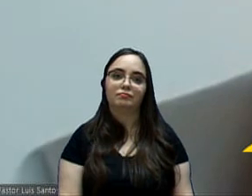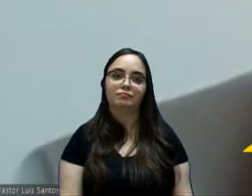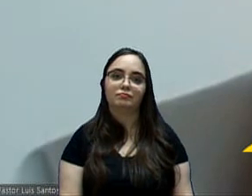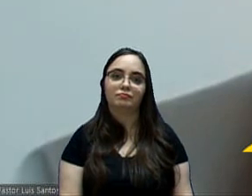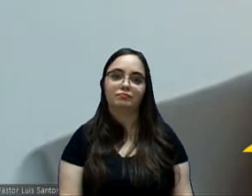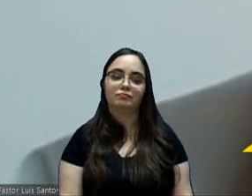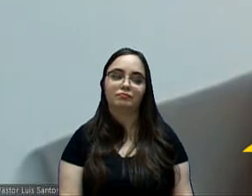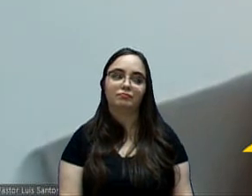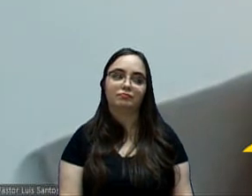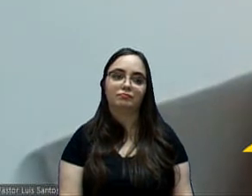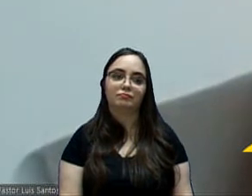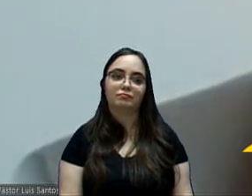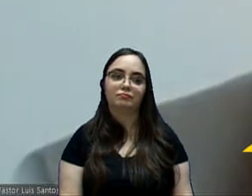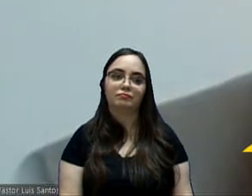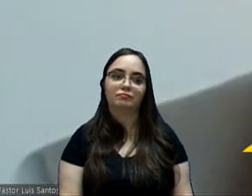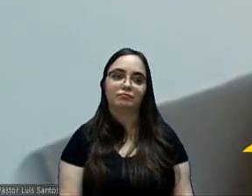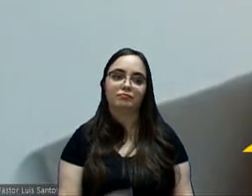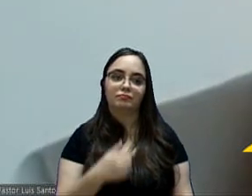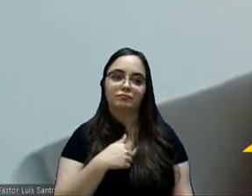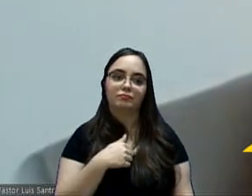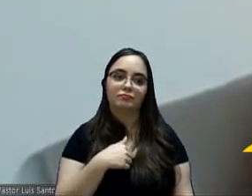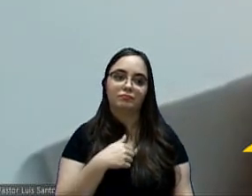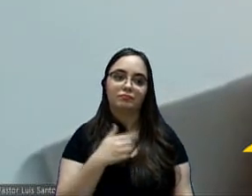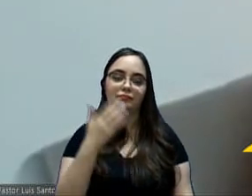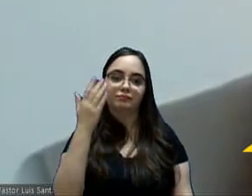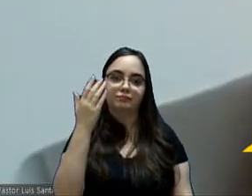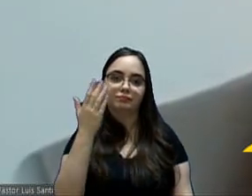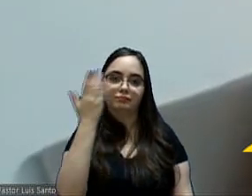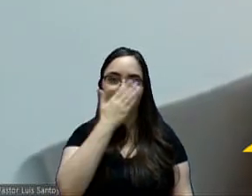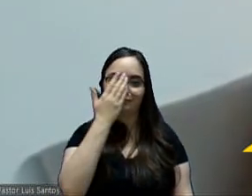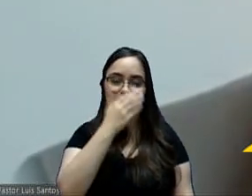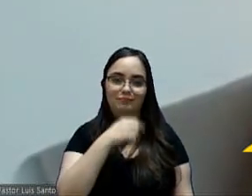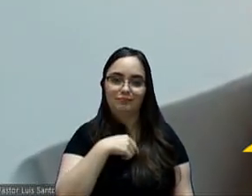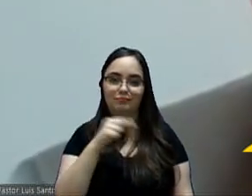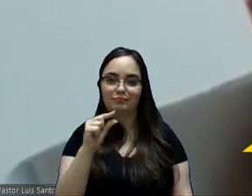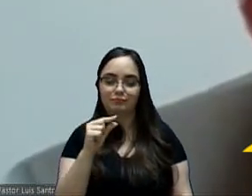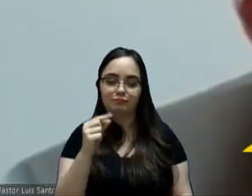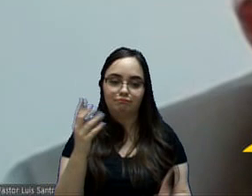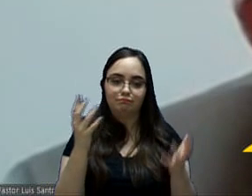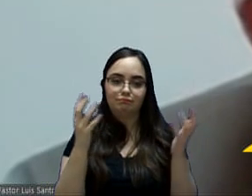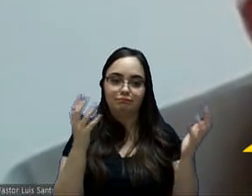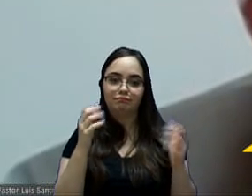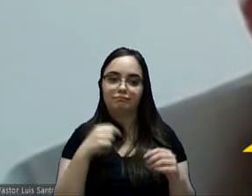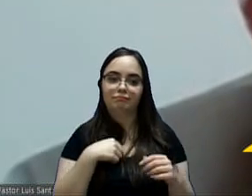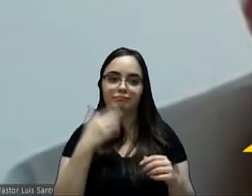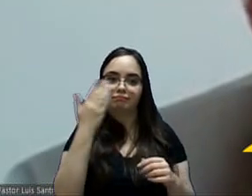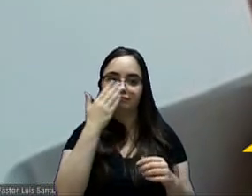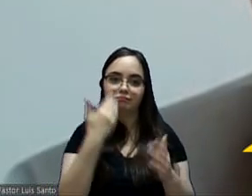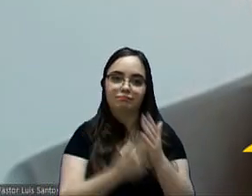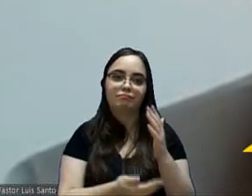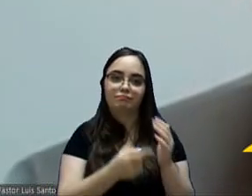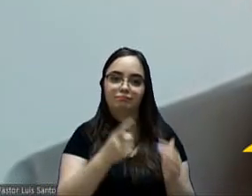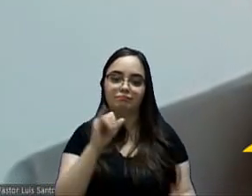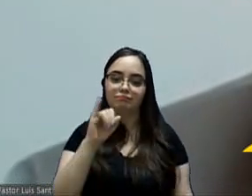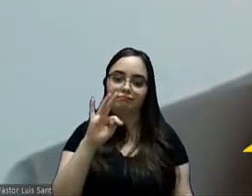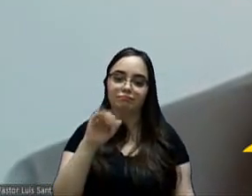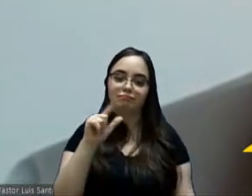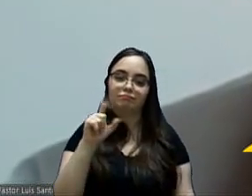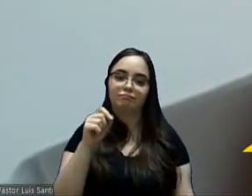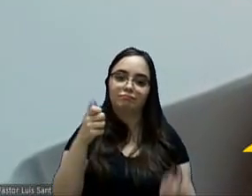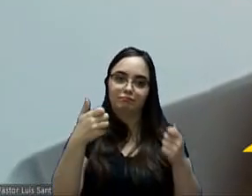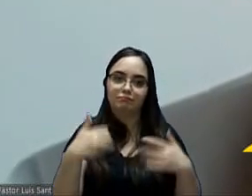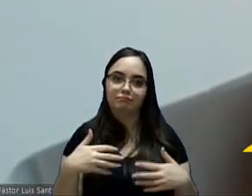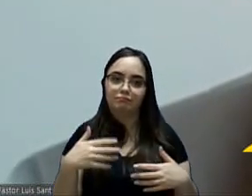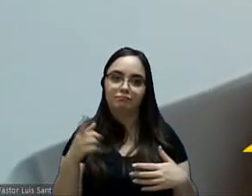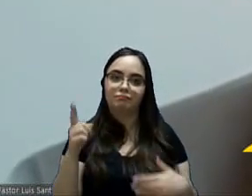Eu estava meio fora aqui do ar um pouquinho e não peguei a fala total do vereador Ítalo, mas pelo